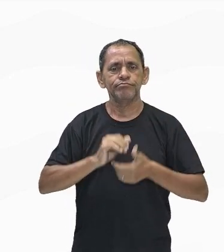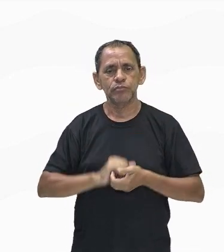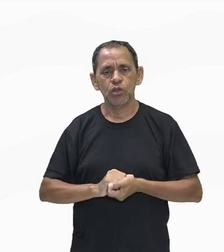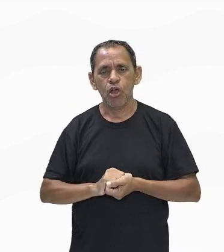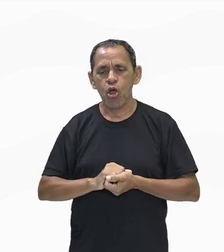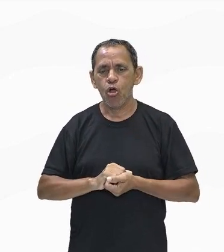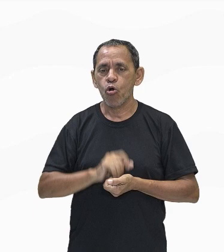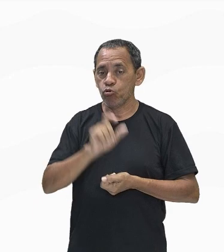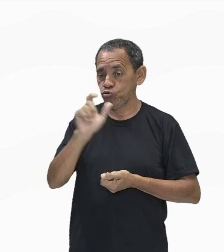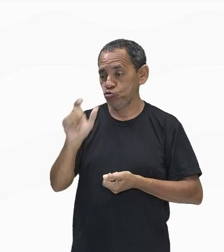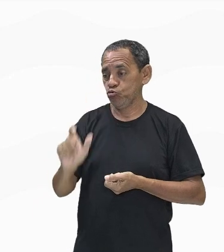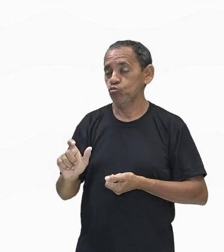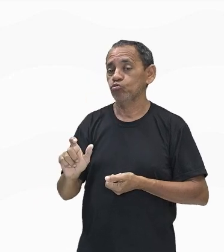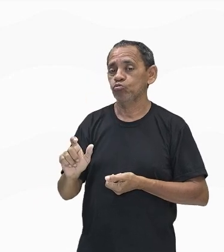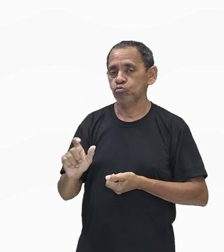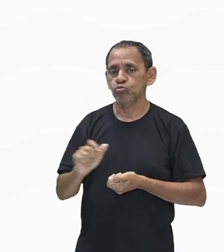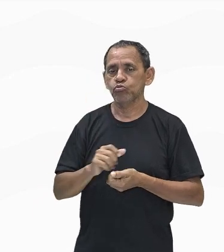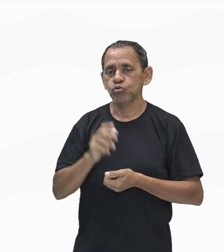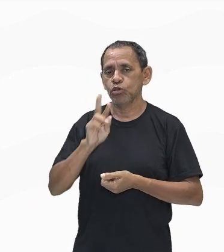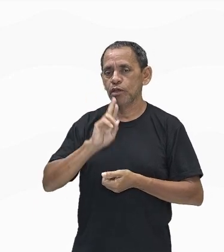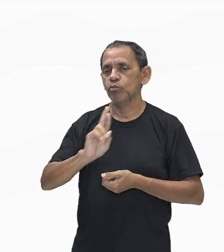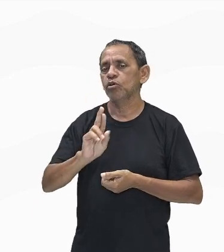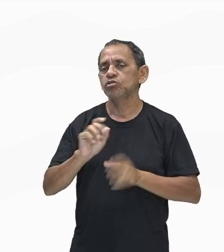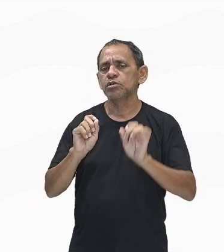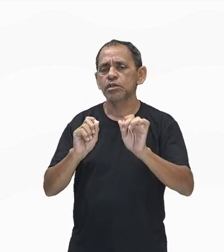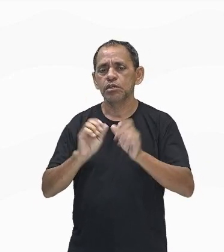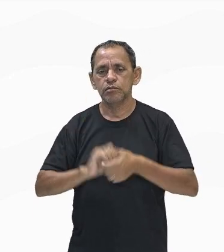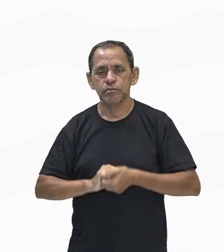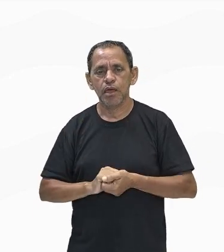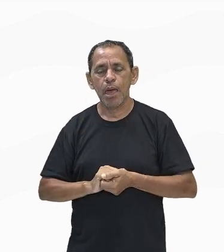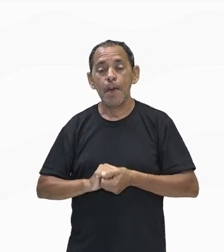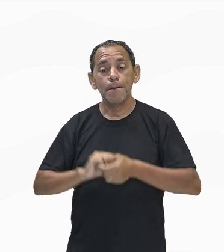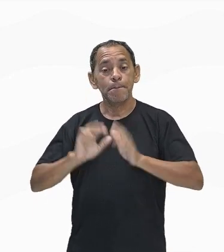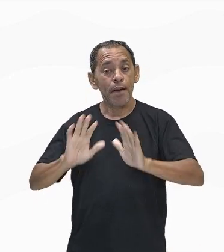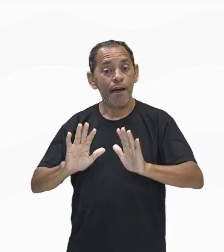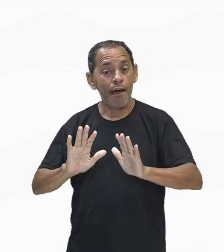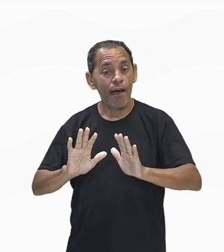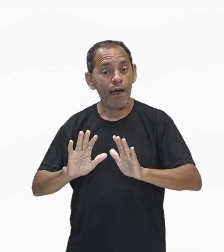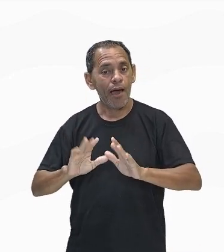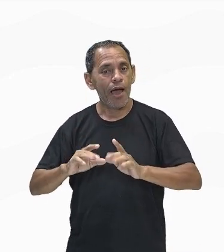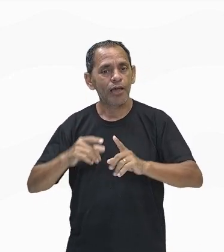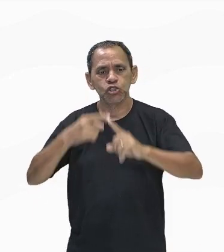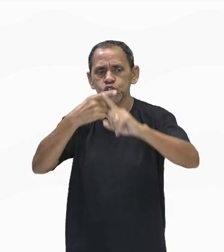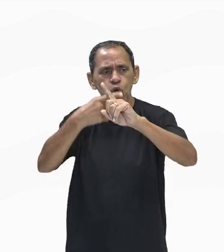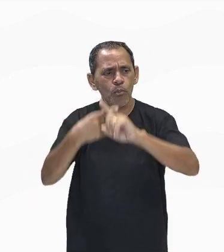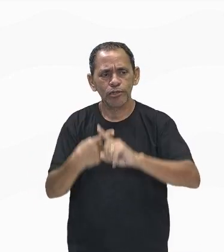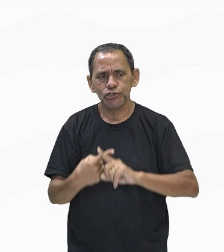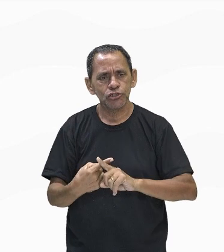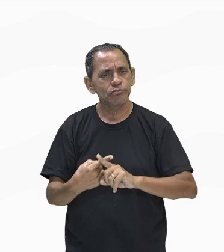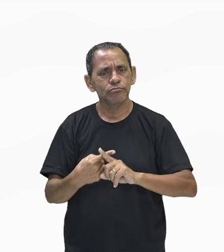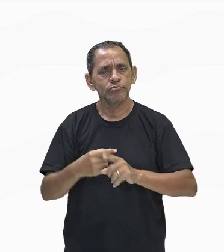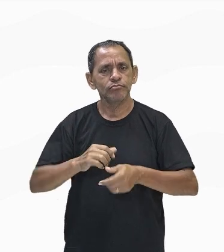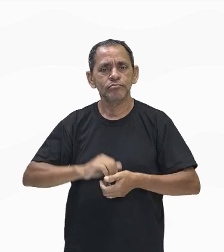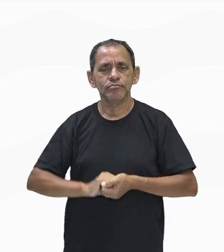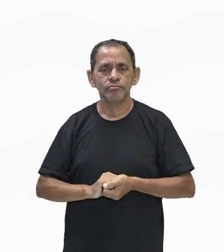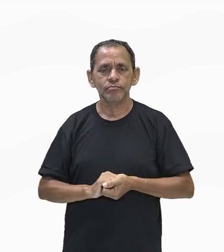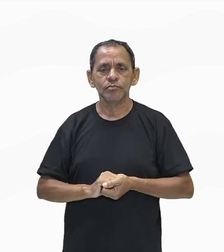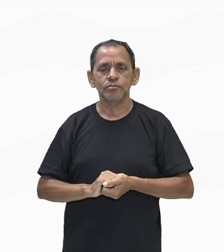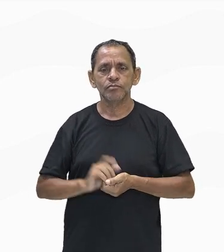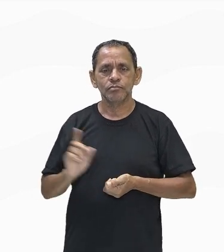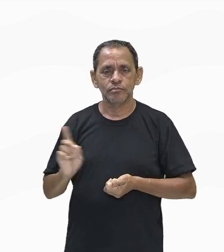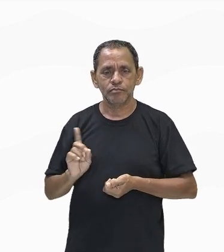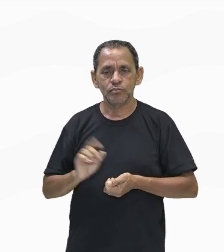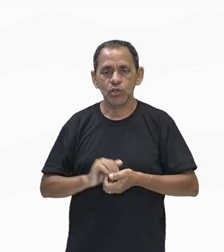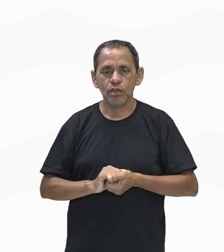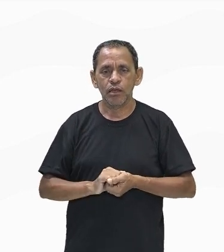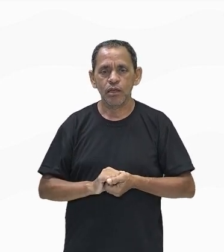segundo personagem, né, responde: mas eu não estou competindo. Né? A pergunta é: meu Deus,